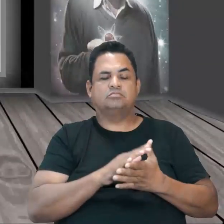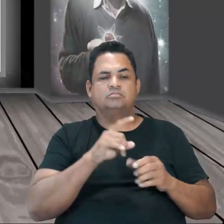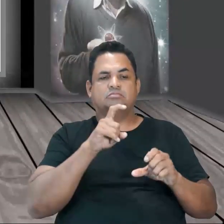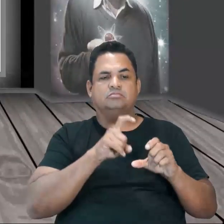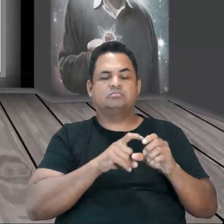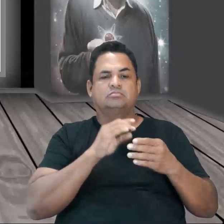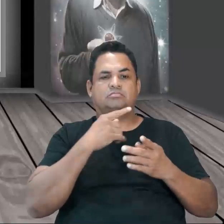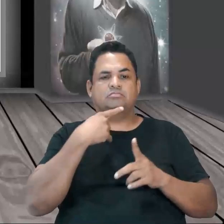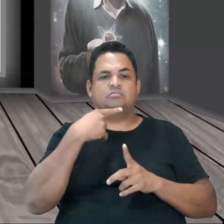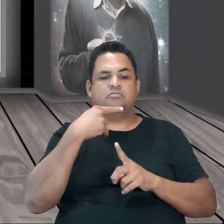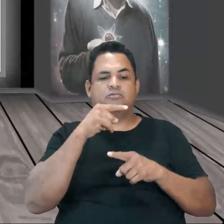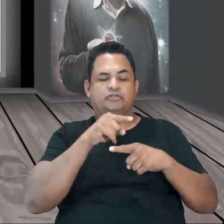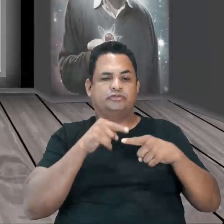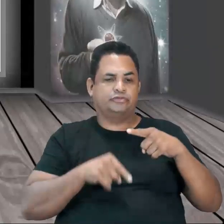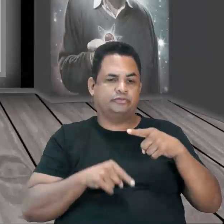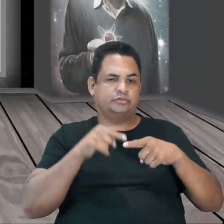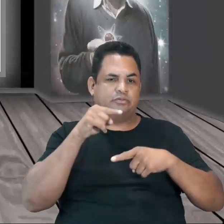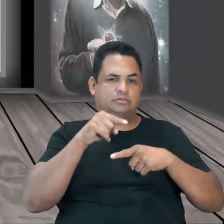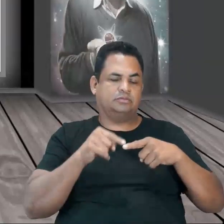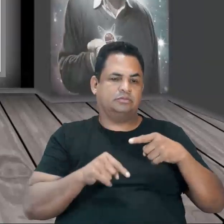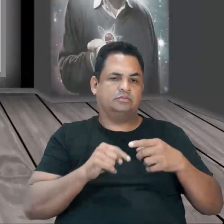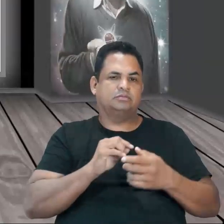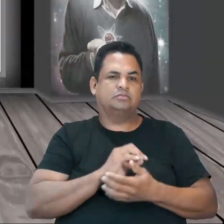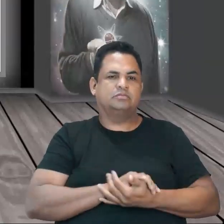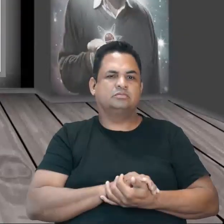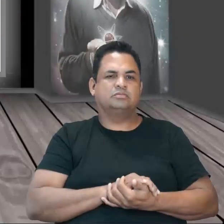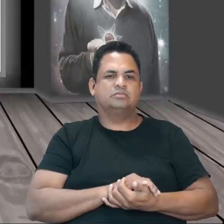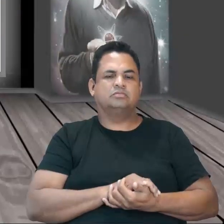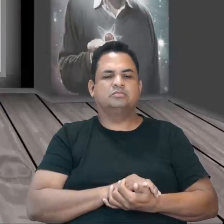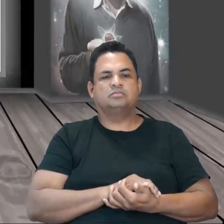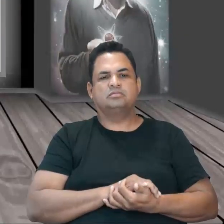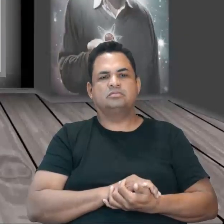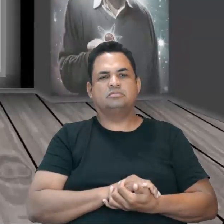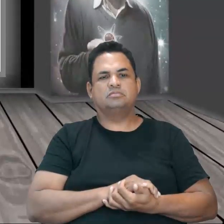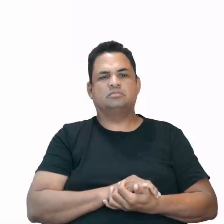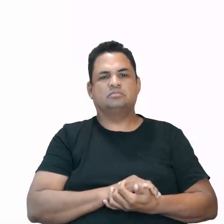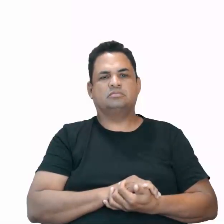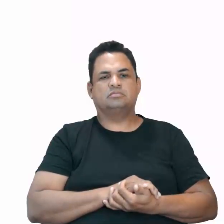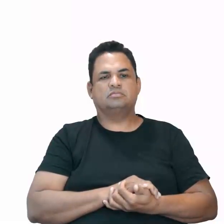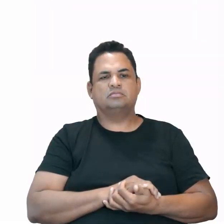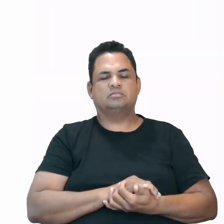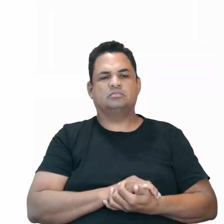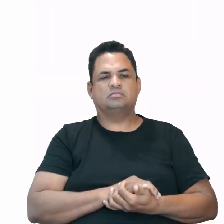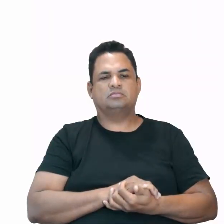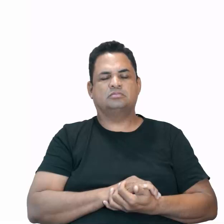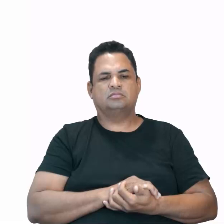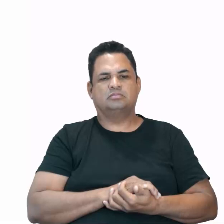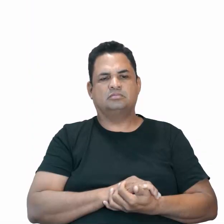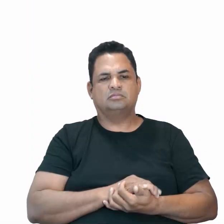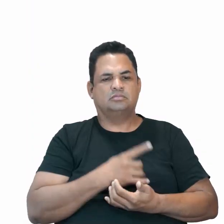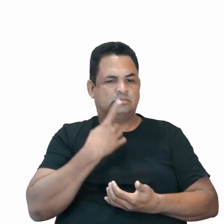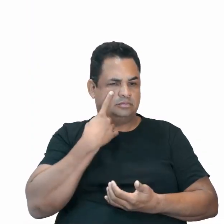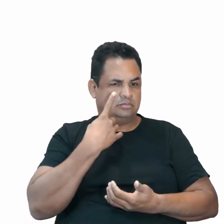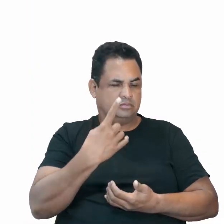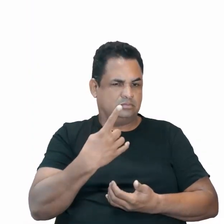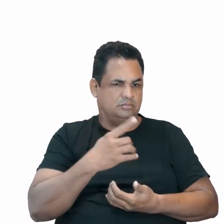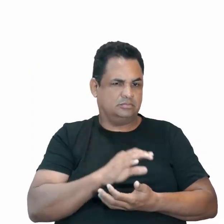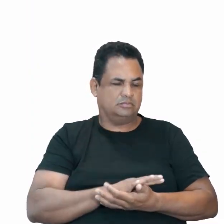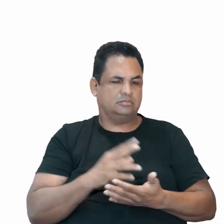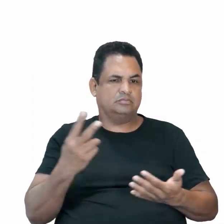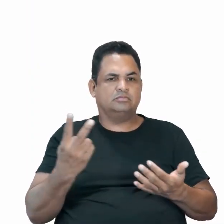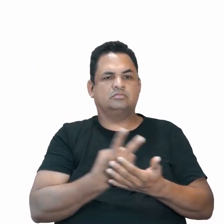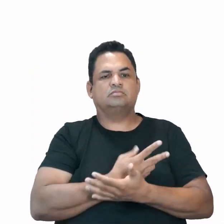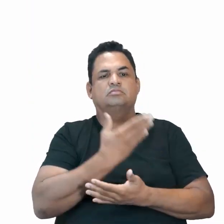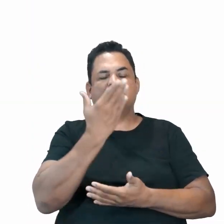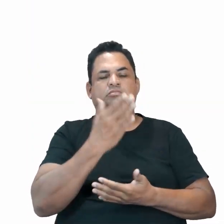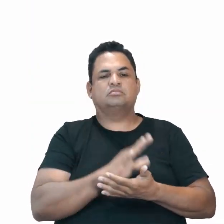É isso que vai falar. Então vamos voltar lá, gente, no slide. Olha só, quando você observa, o que vai acontecer que o professor Décio